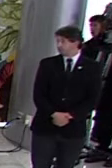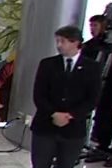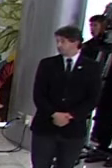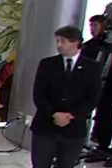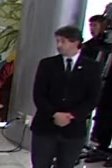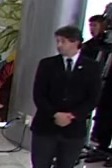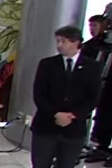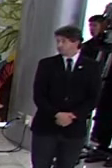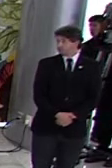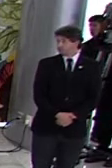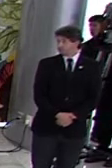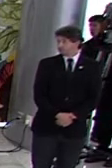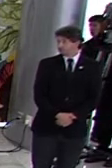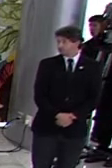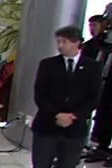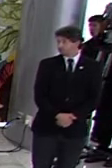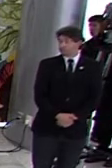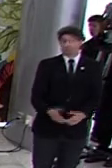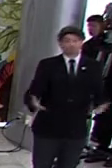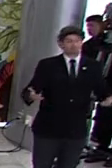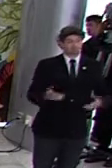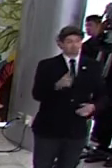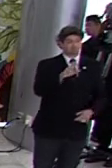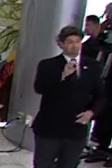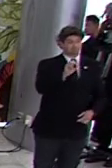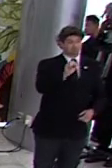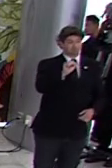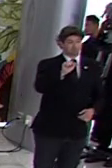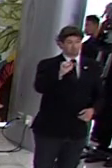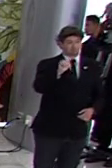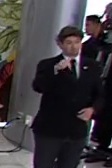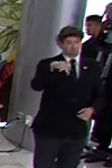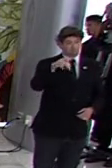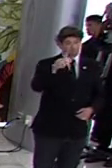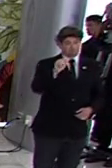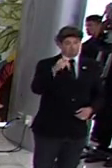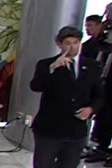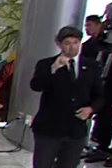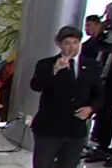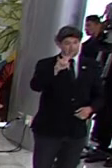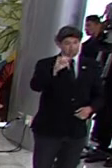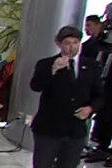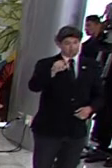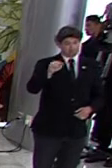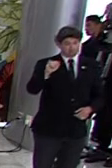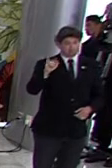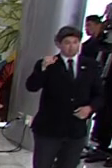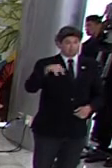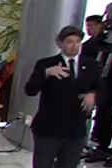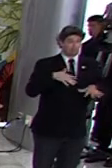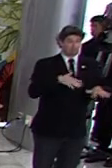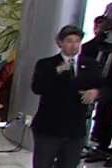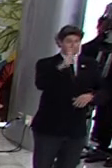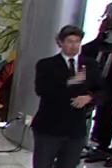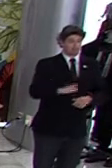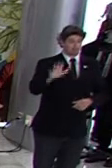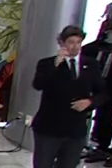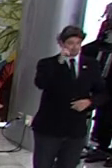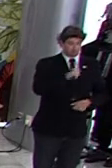Ouviremos a seguir as palavras da senhora Rosângela Piovisani, da Direção Nacional do Movimento de Mulheres